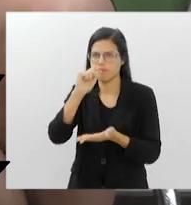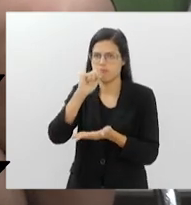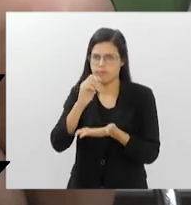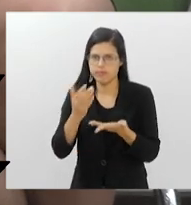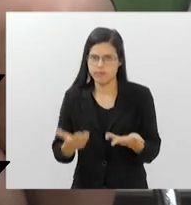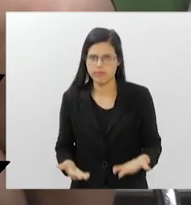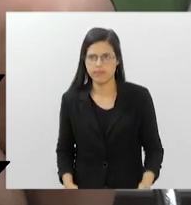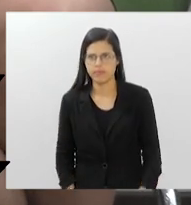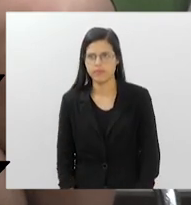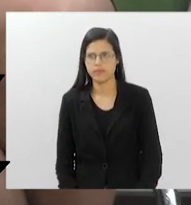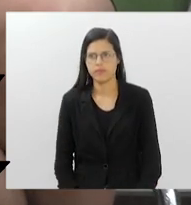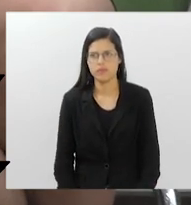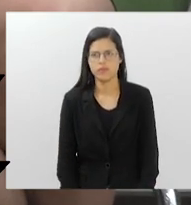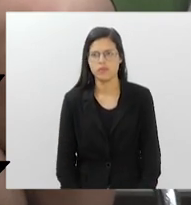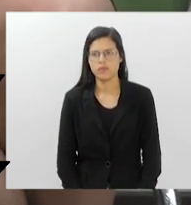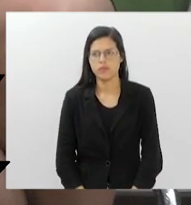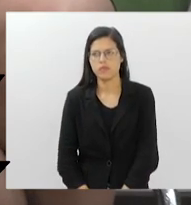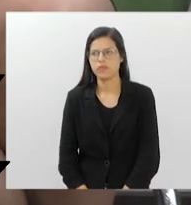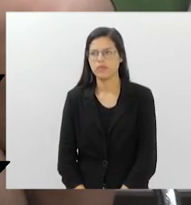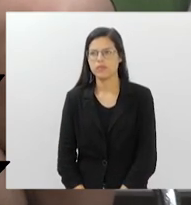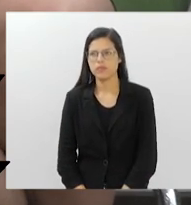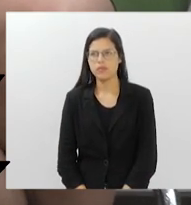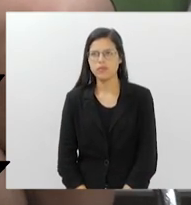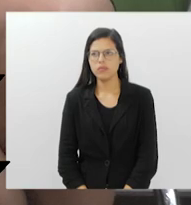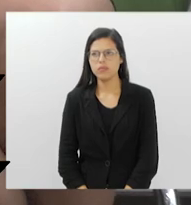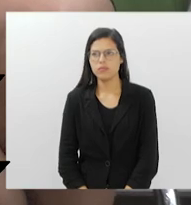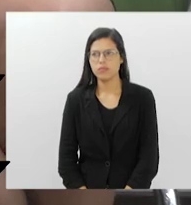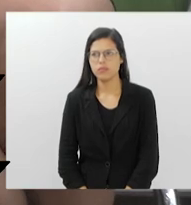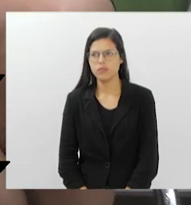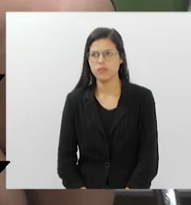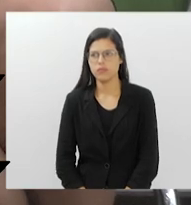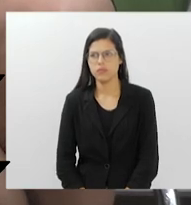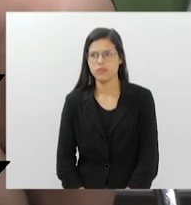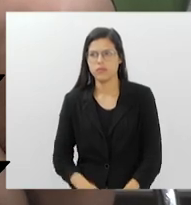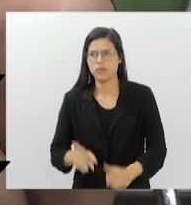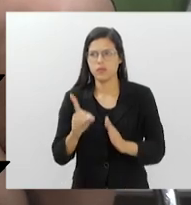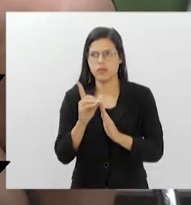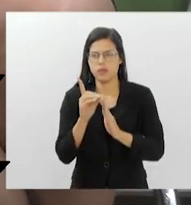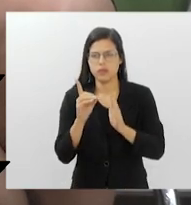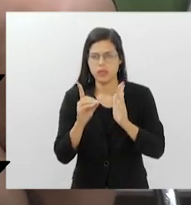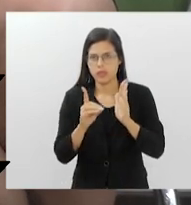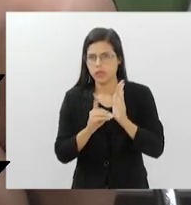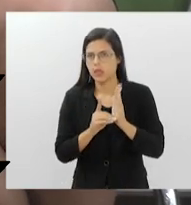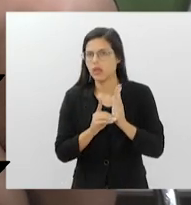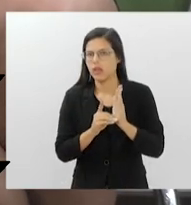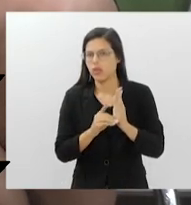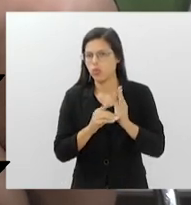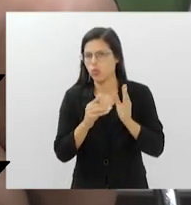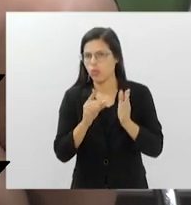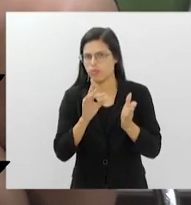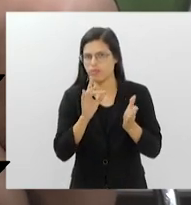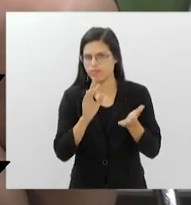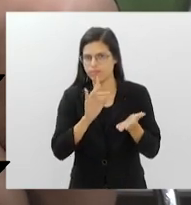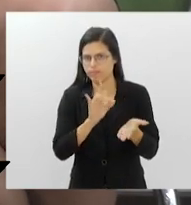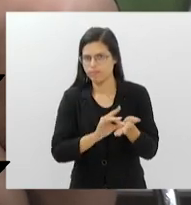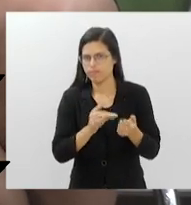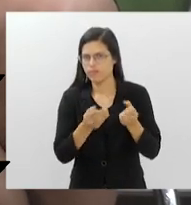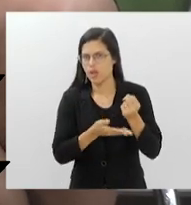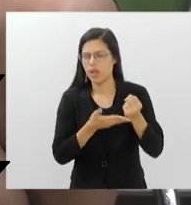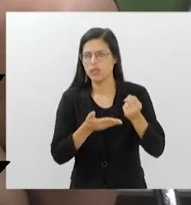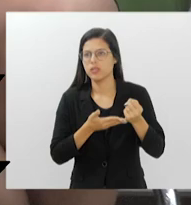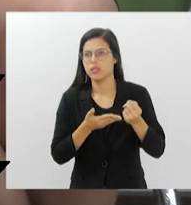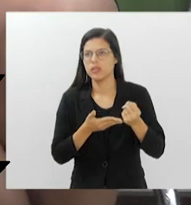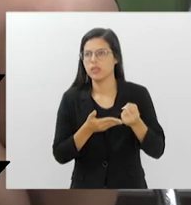eh e o e o decreto original tá sendo examinada